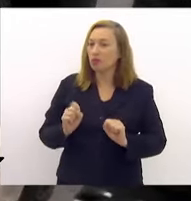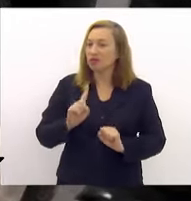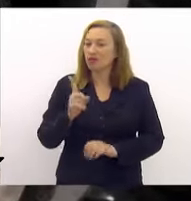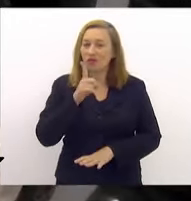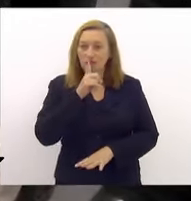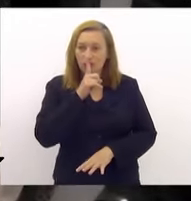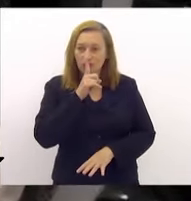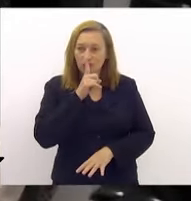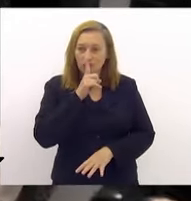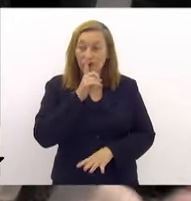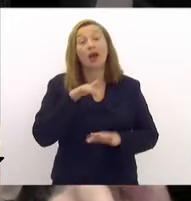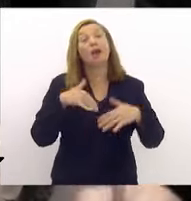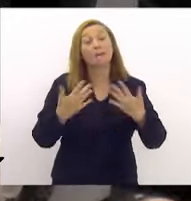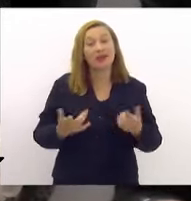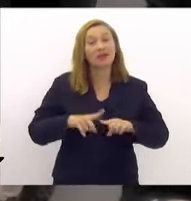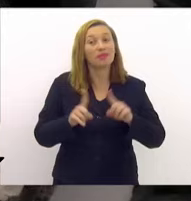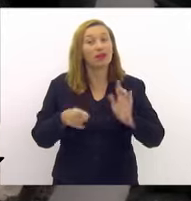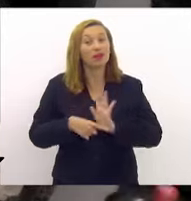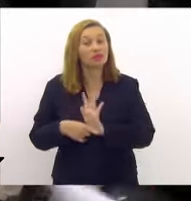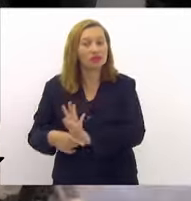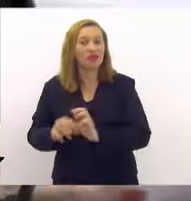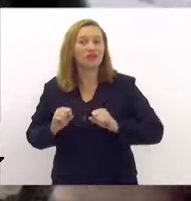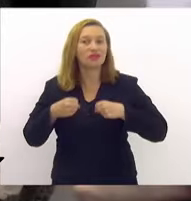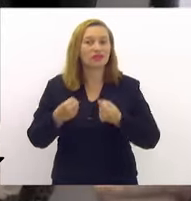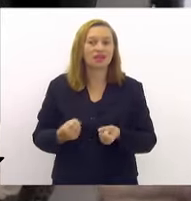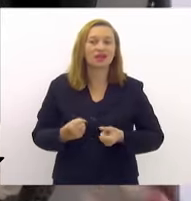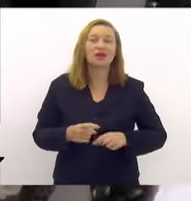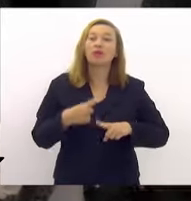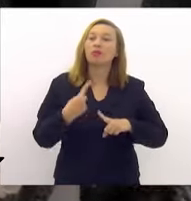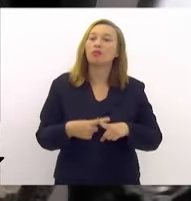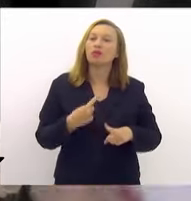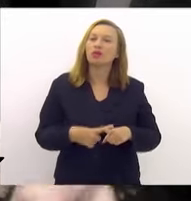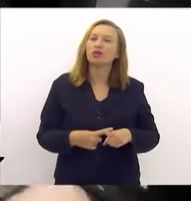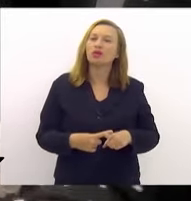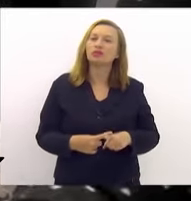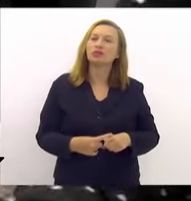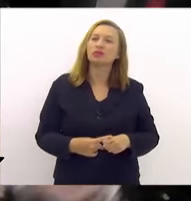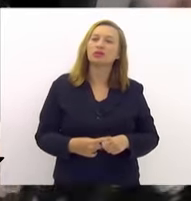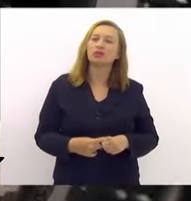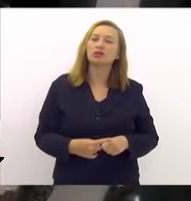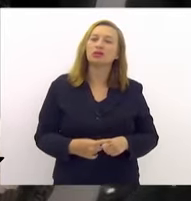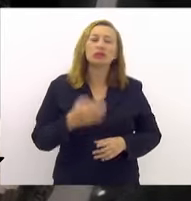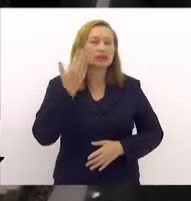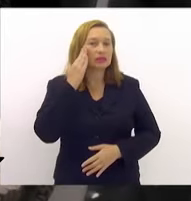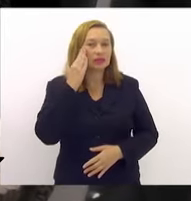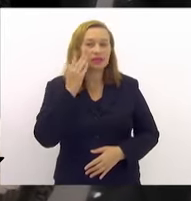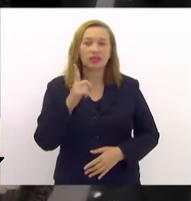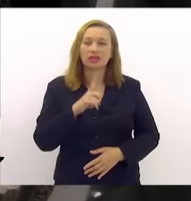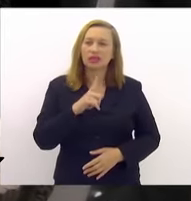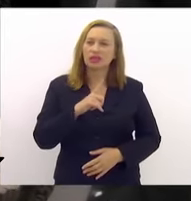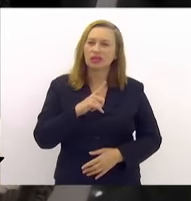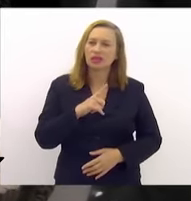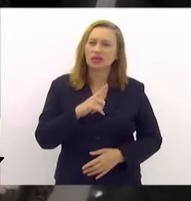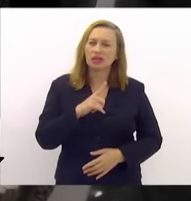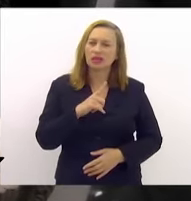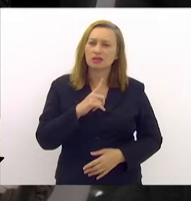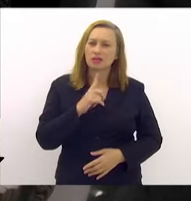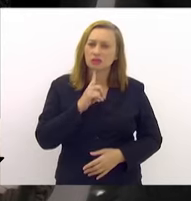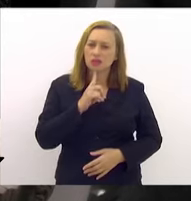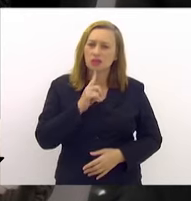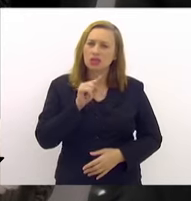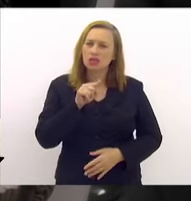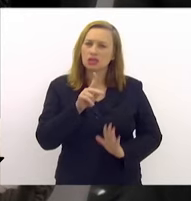falar. Mas é para ajudar e reforçar. Porque um entendimento que eu tenho é de que